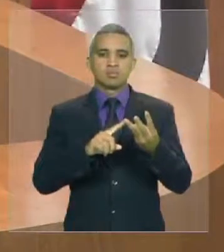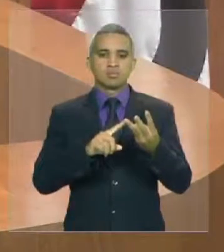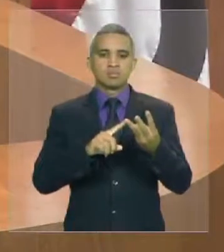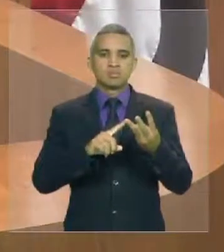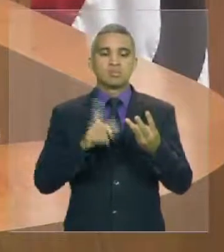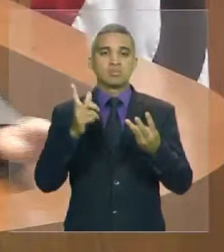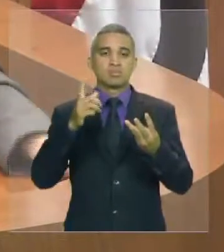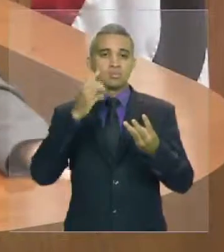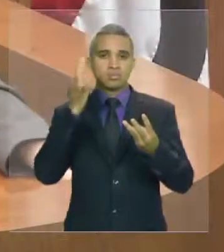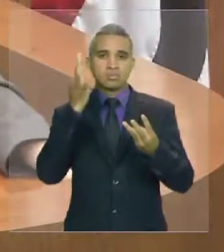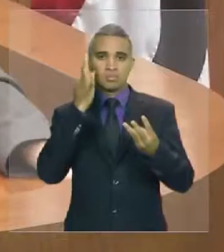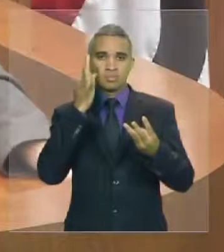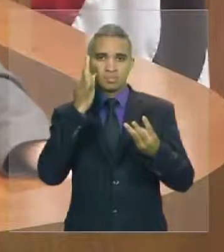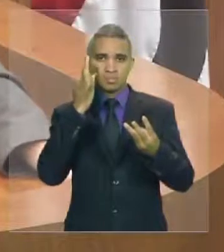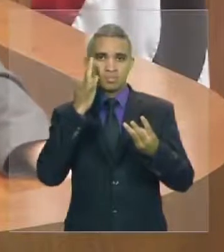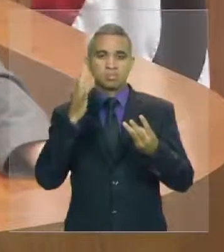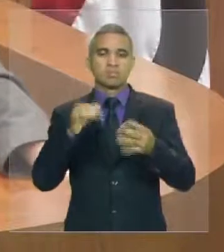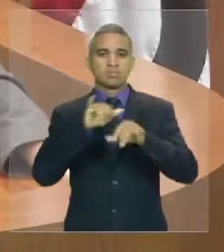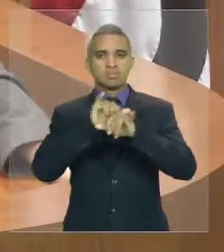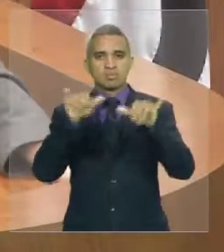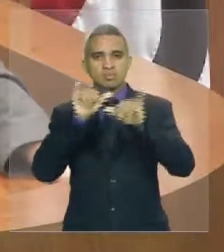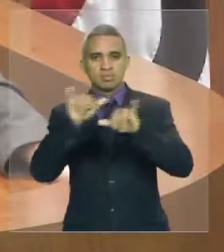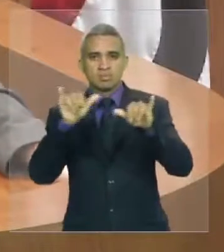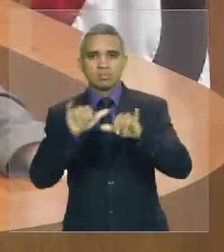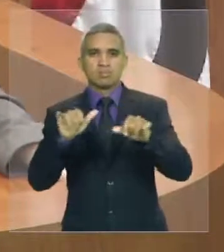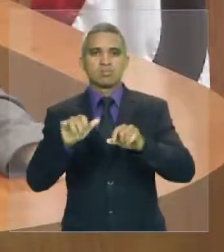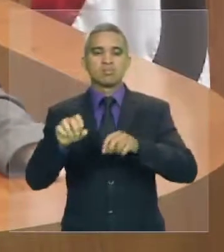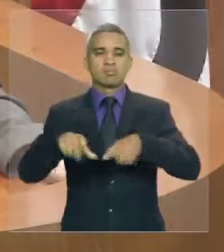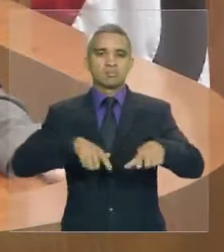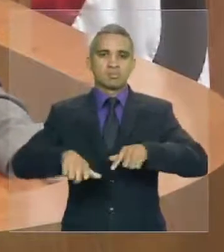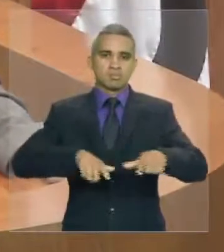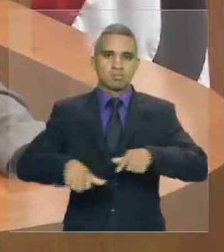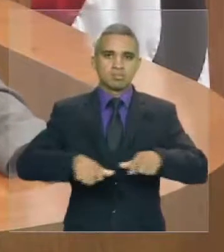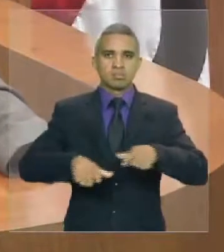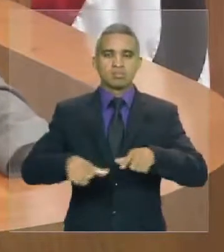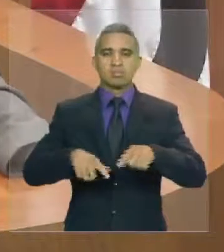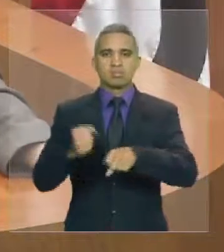visitou ali as obras e inaugurou outras.